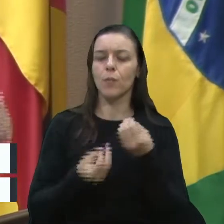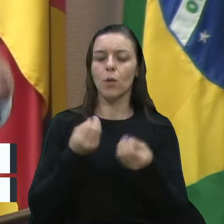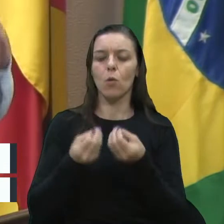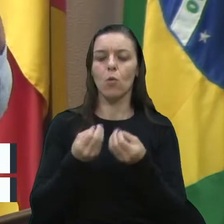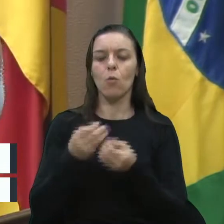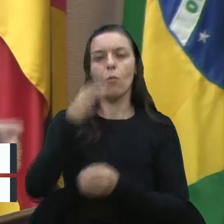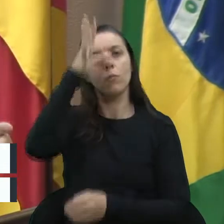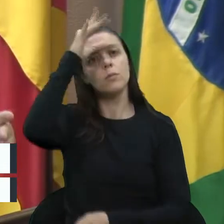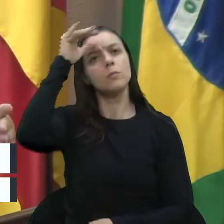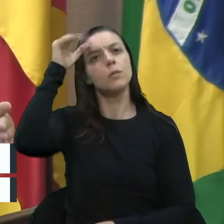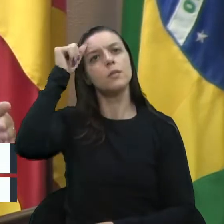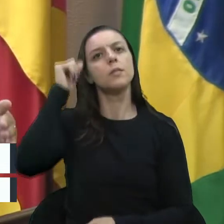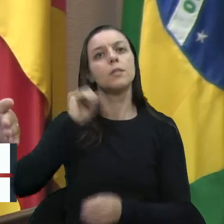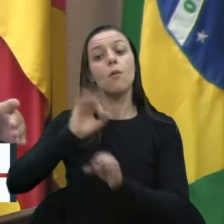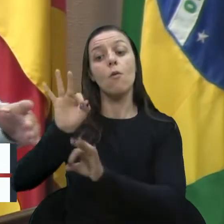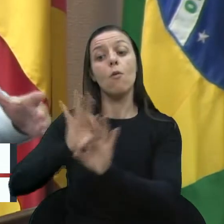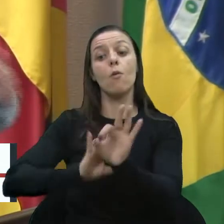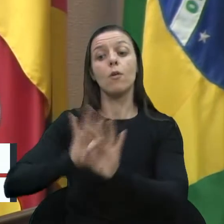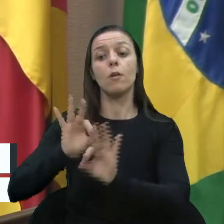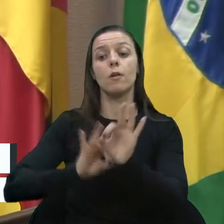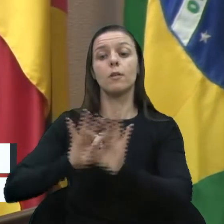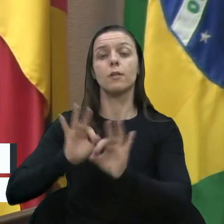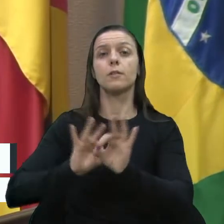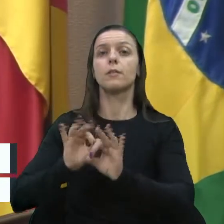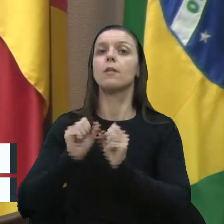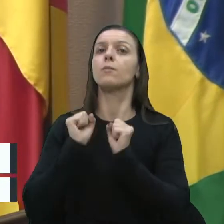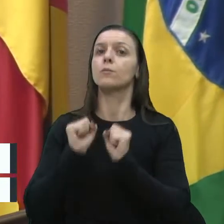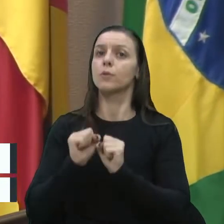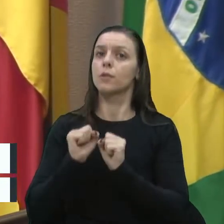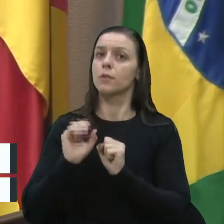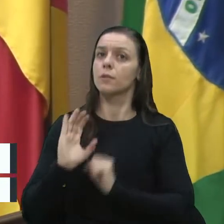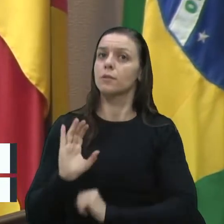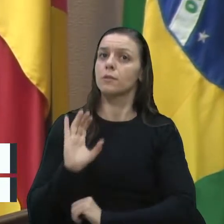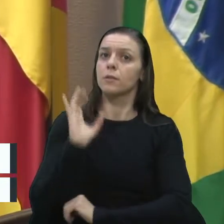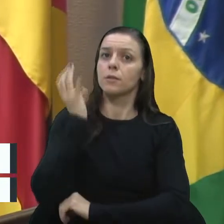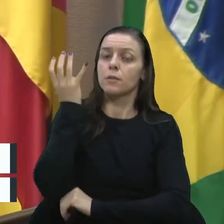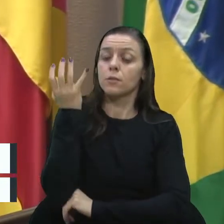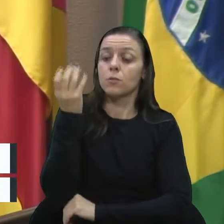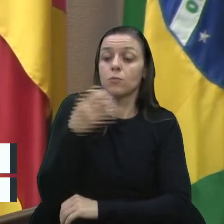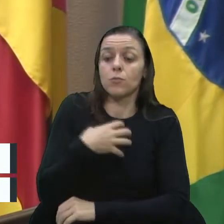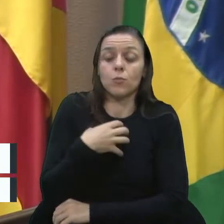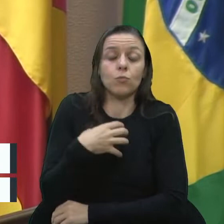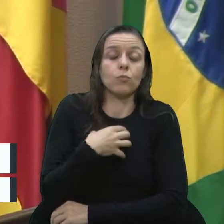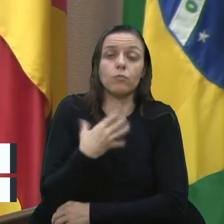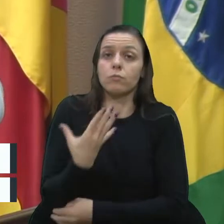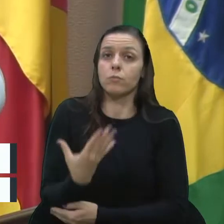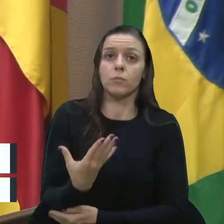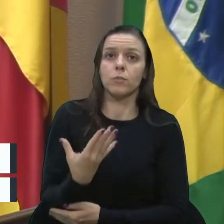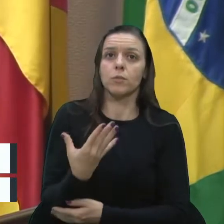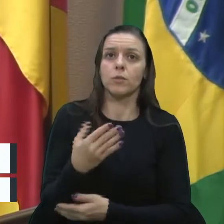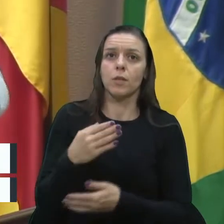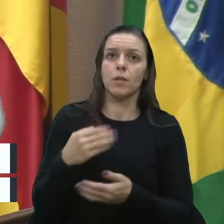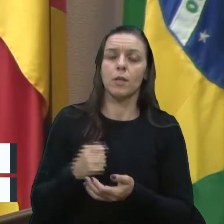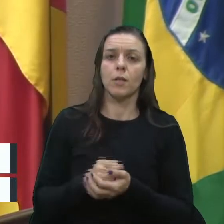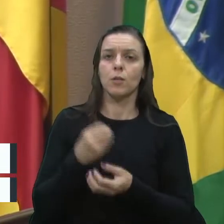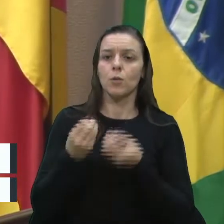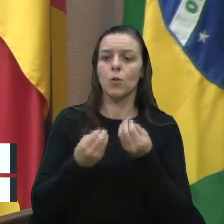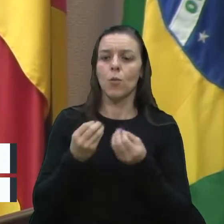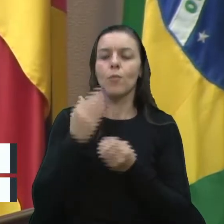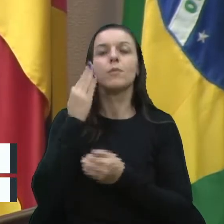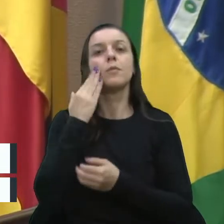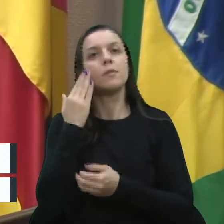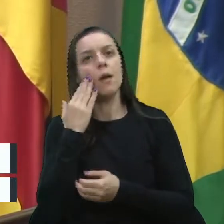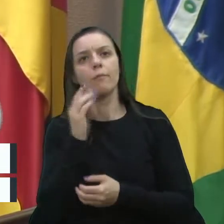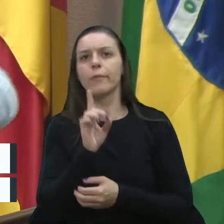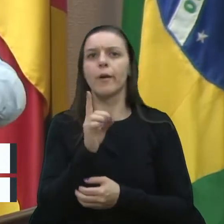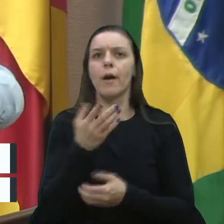município se projetaria para que pudesse, então, de uma forma, de uma escala que a gente sabe que não é